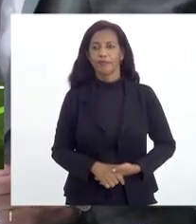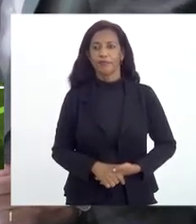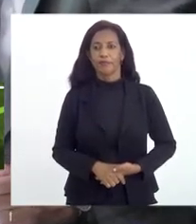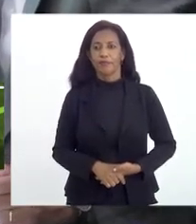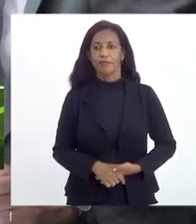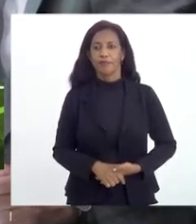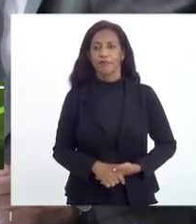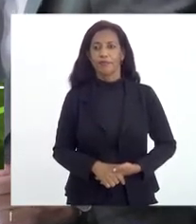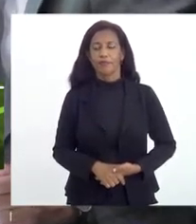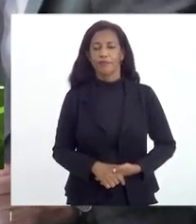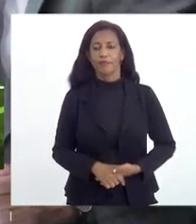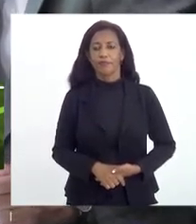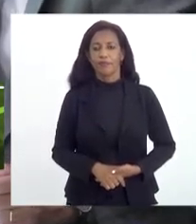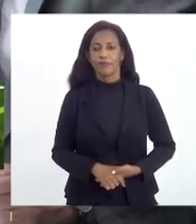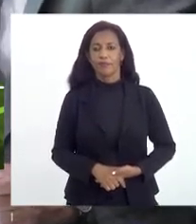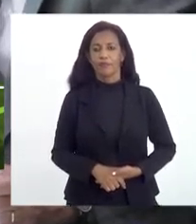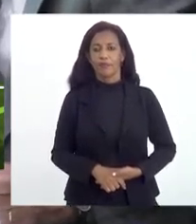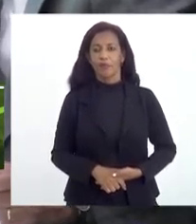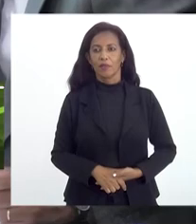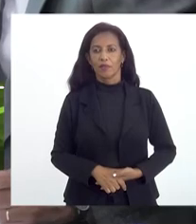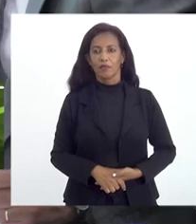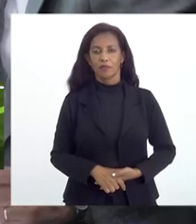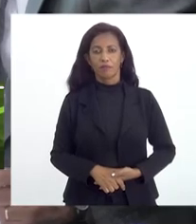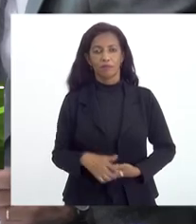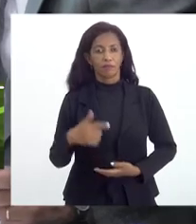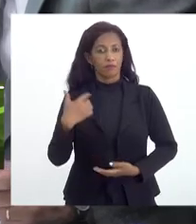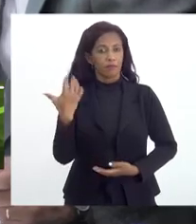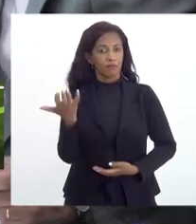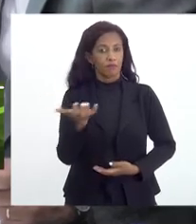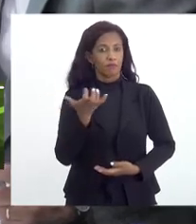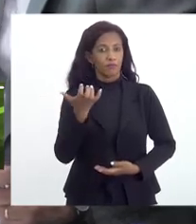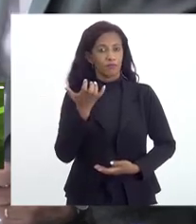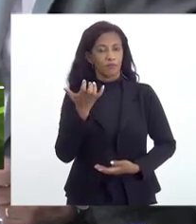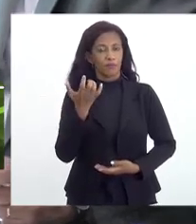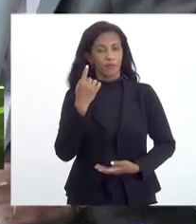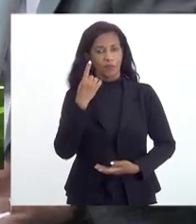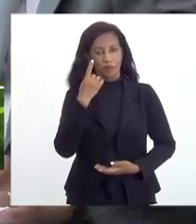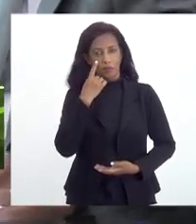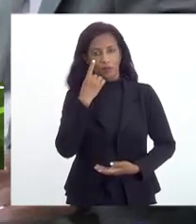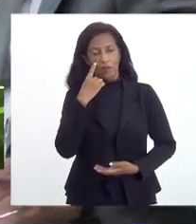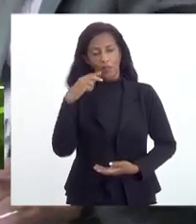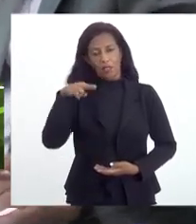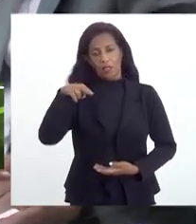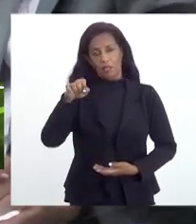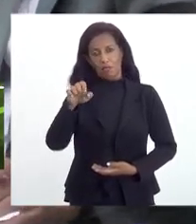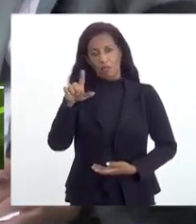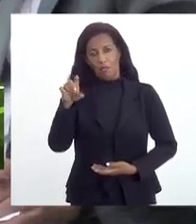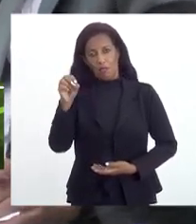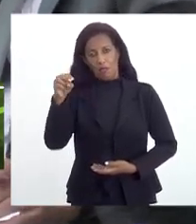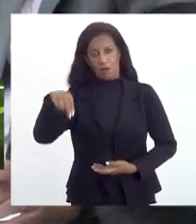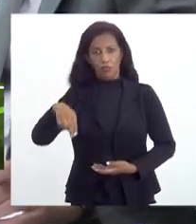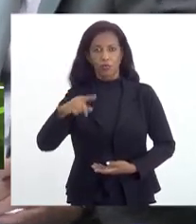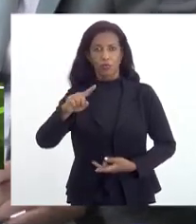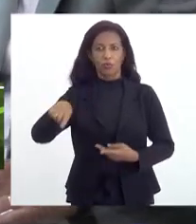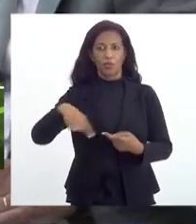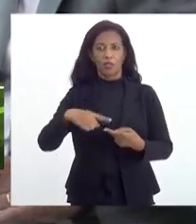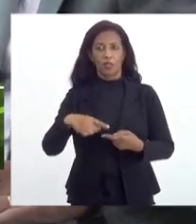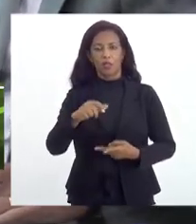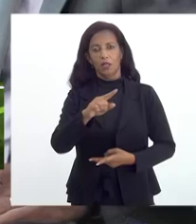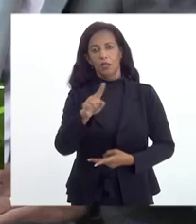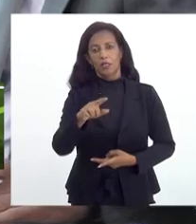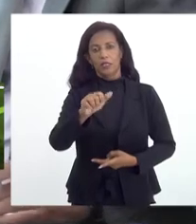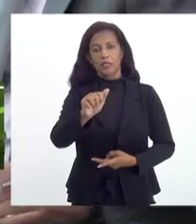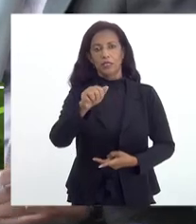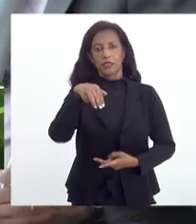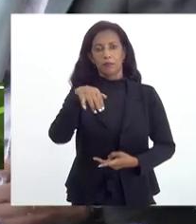21. Eu queria ouvir o secretário Nelson, depois do secretário Zamit, em